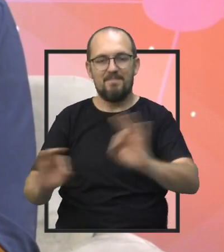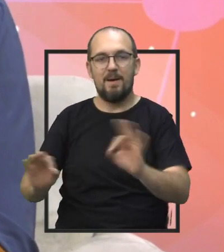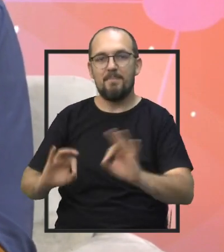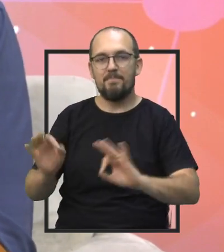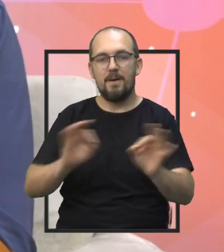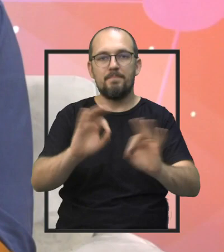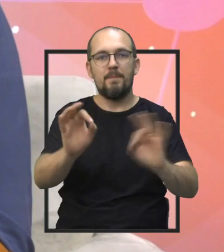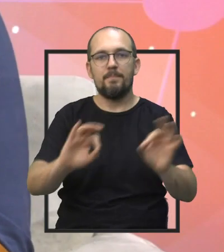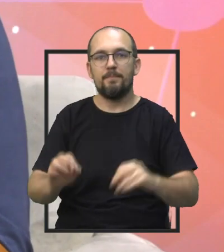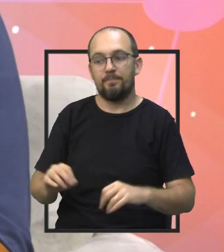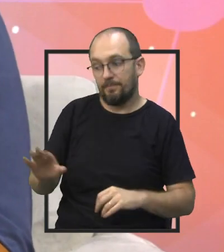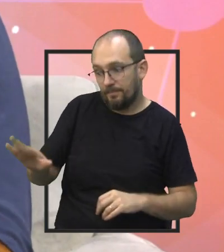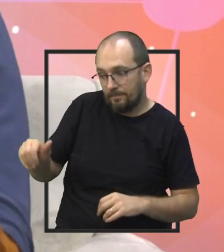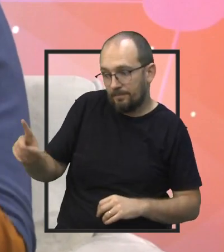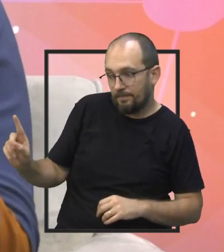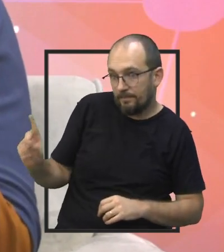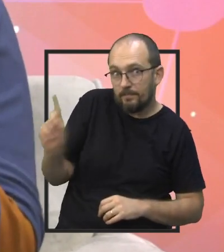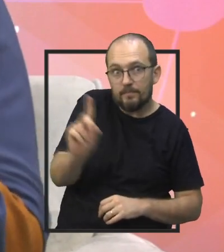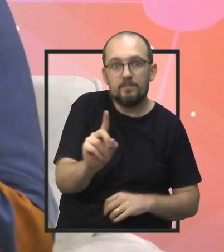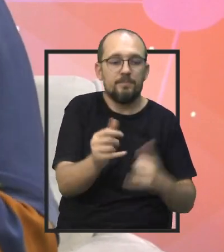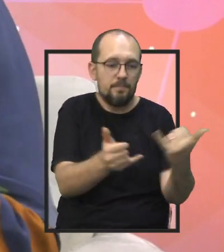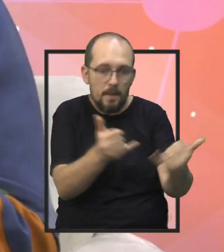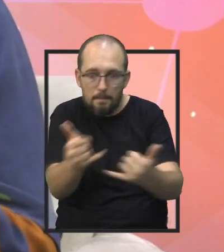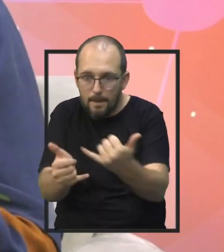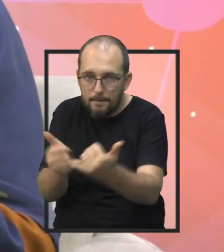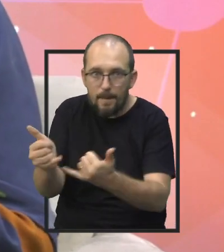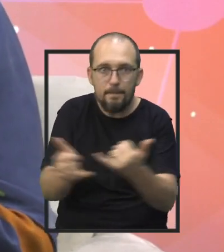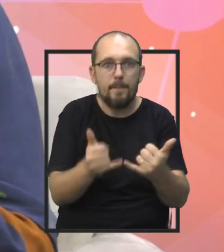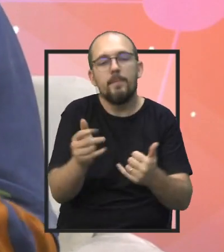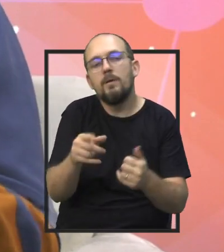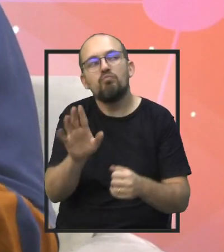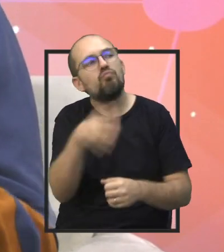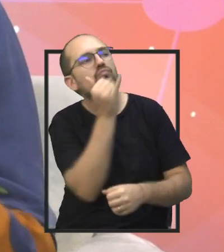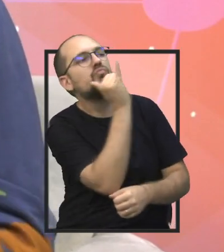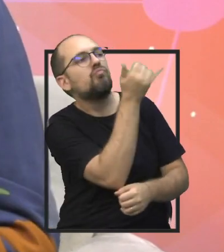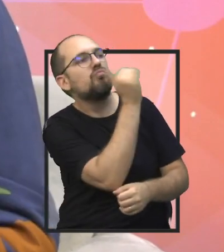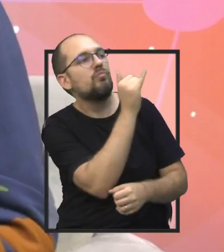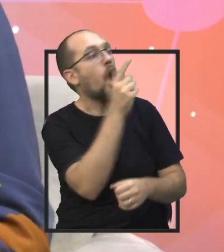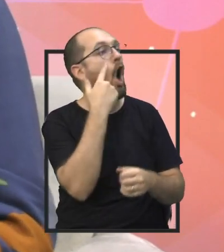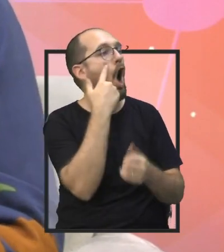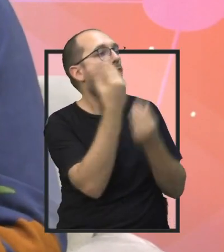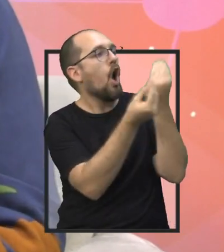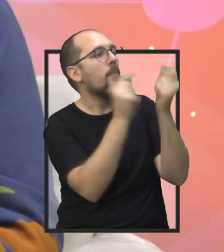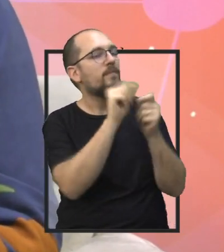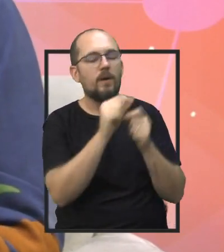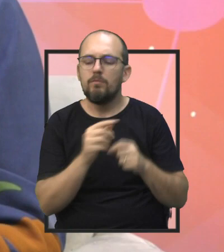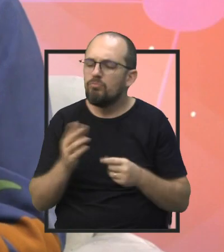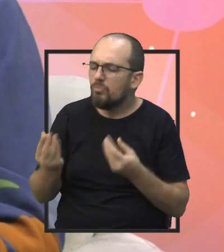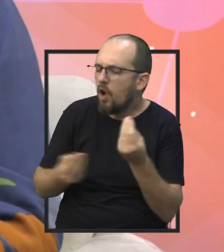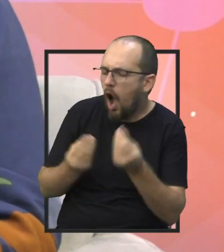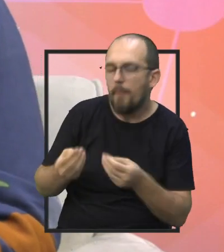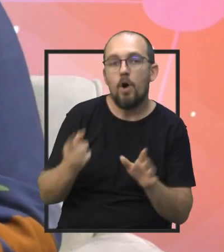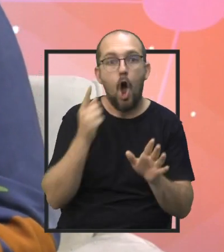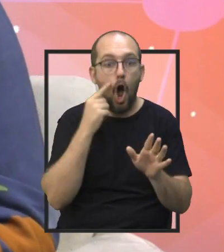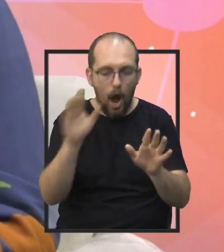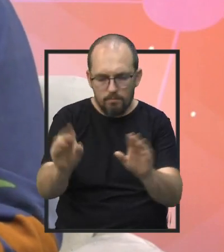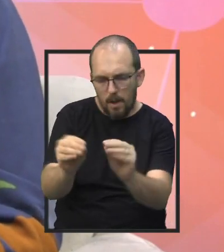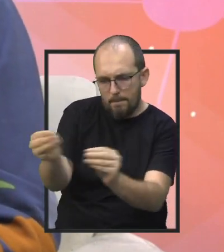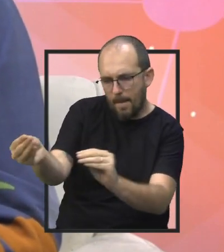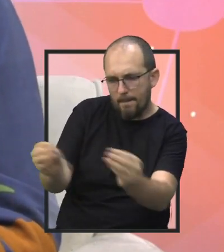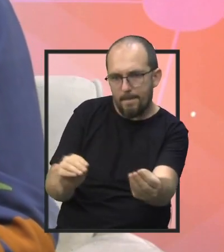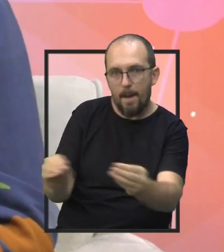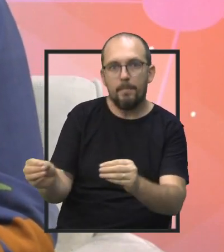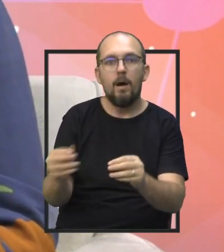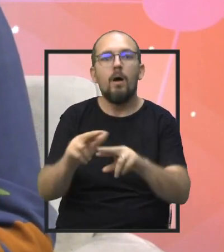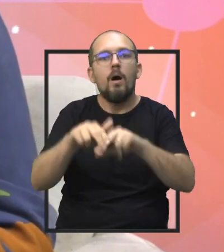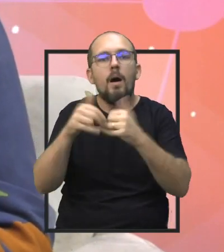dessa casa, com os bonequinhos e dependendo da idade dessa criança, ela consegue reproduzir tudo a partir daquele cenário, a